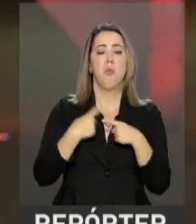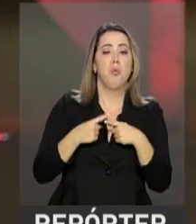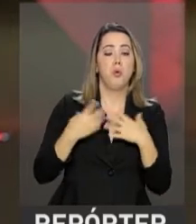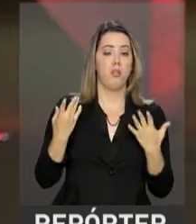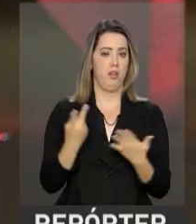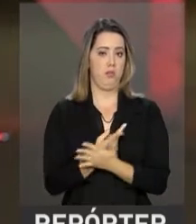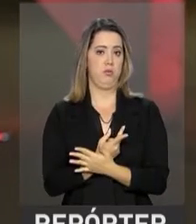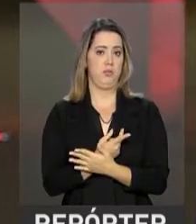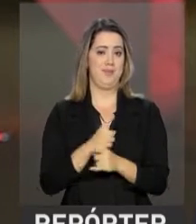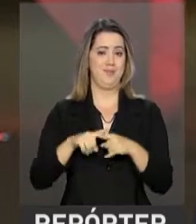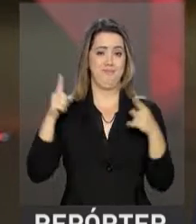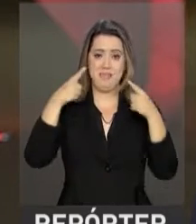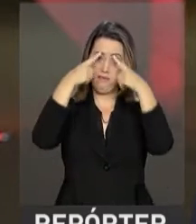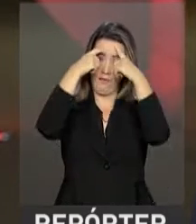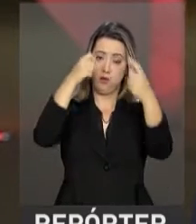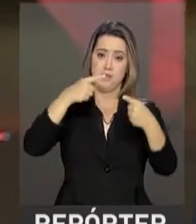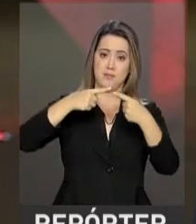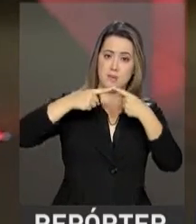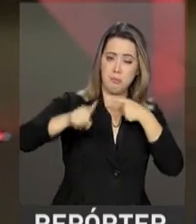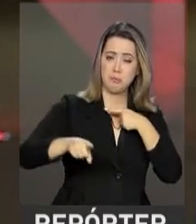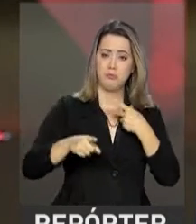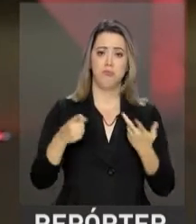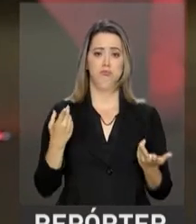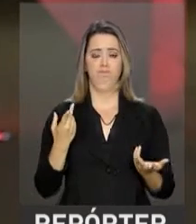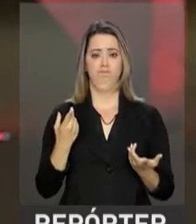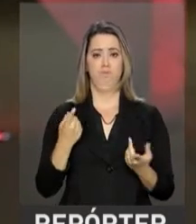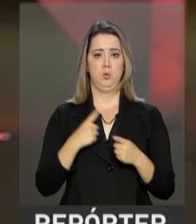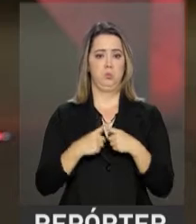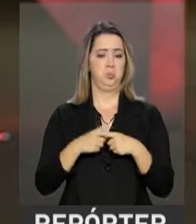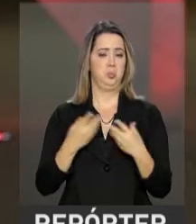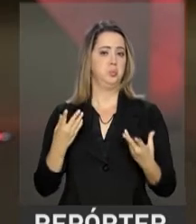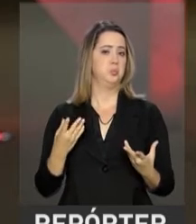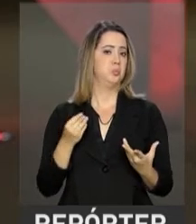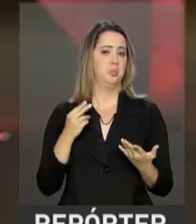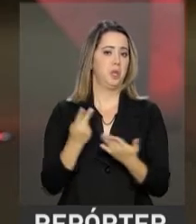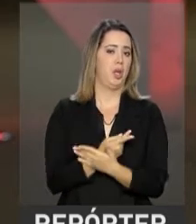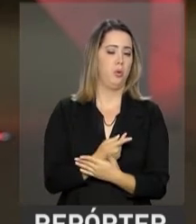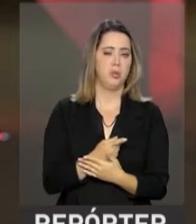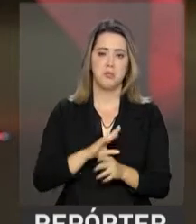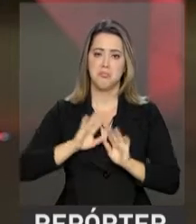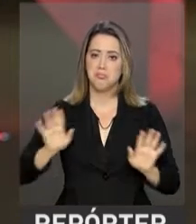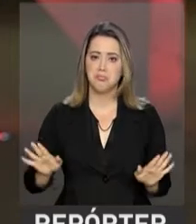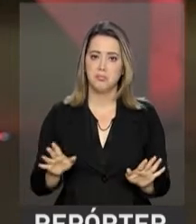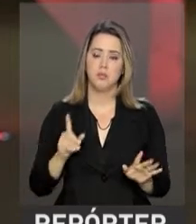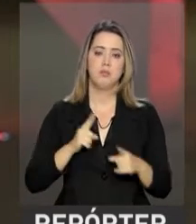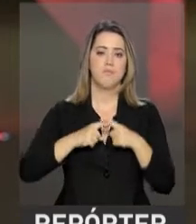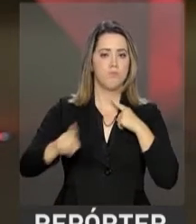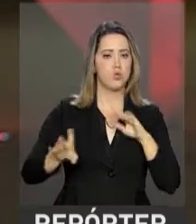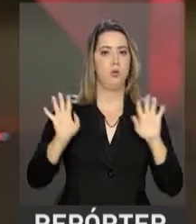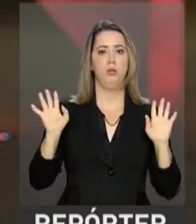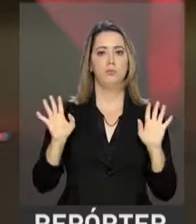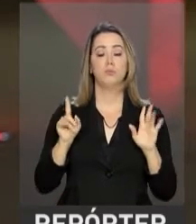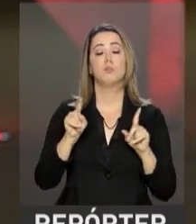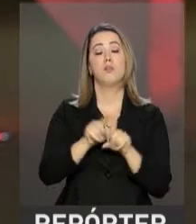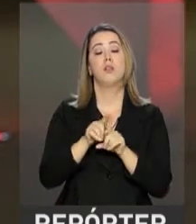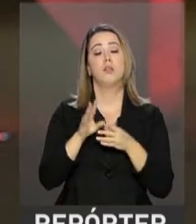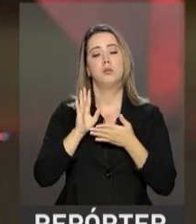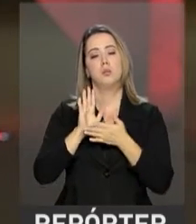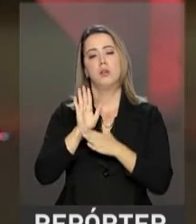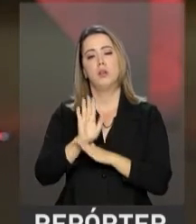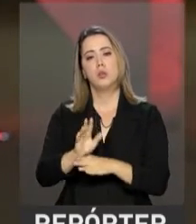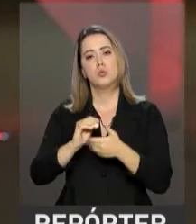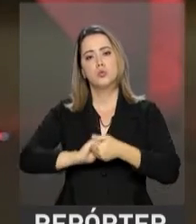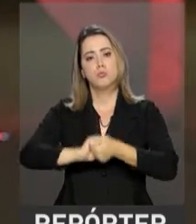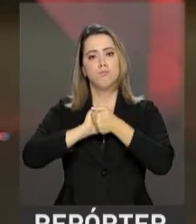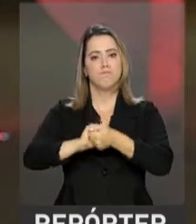de sua existência o possibilidade de existência também presta condolências às famílias das vítimas